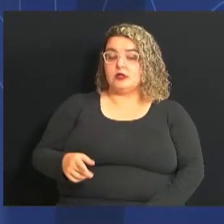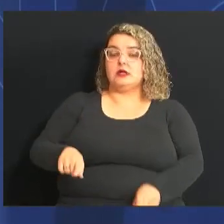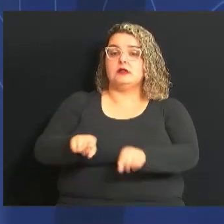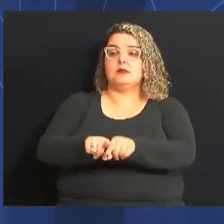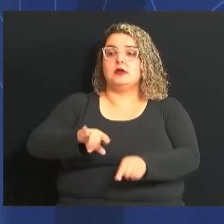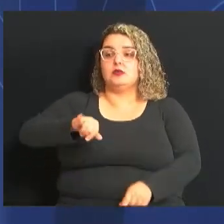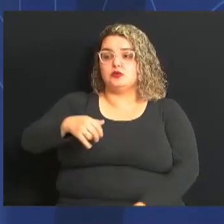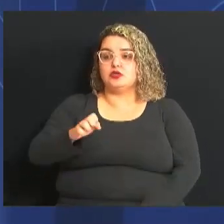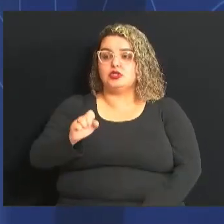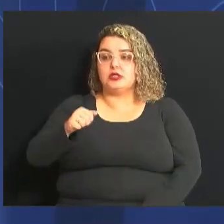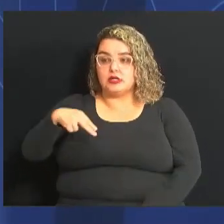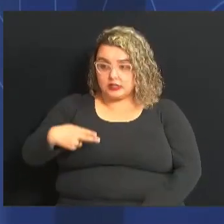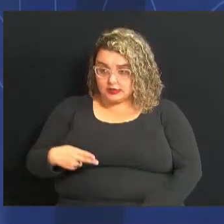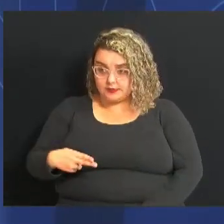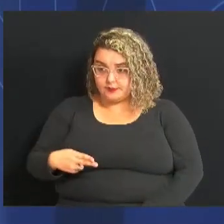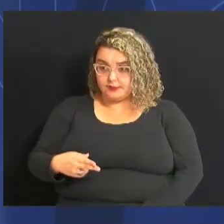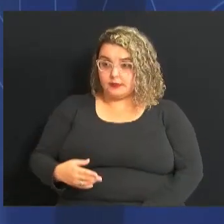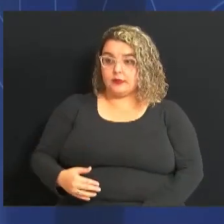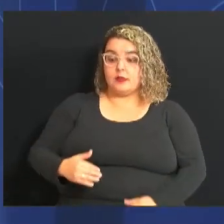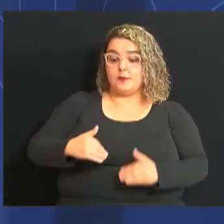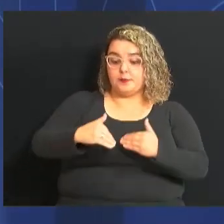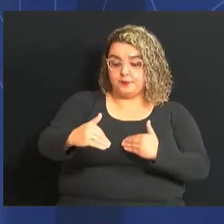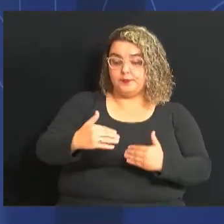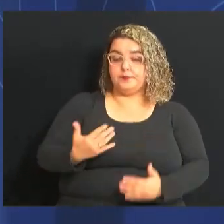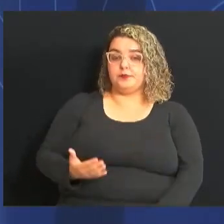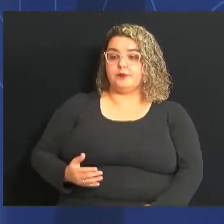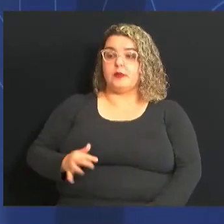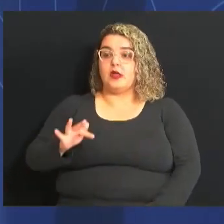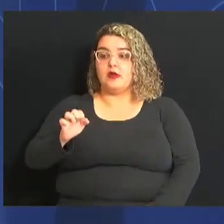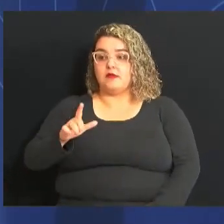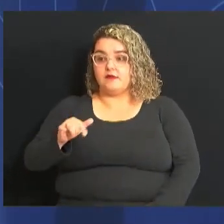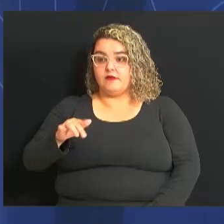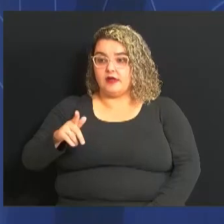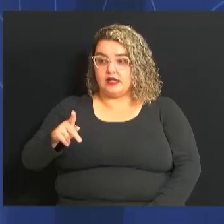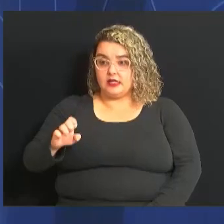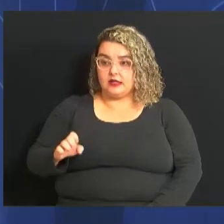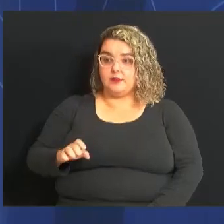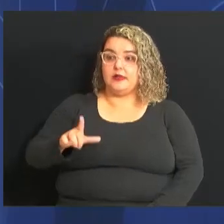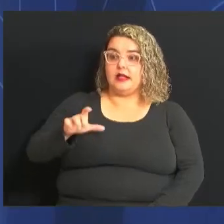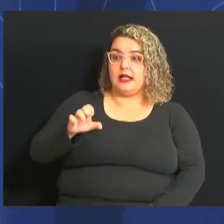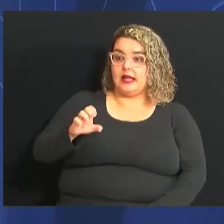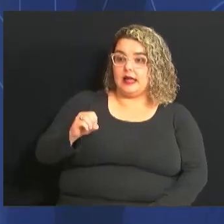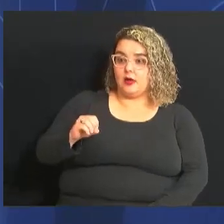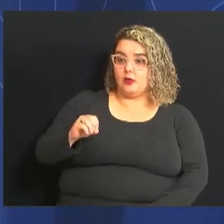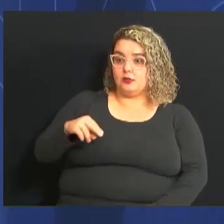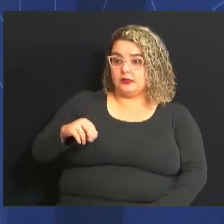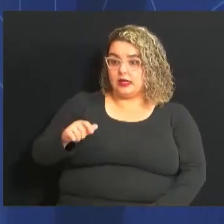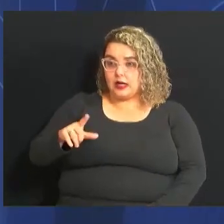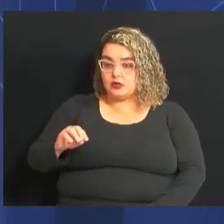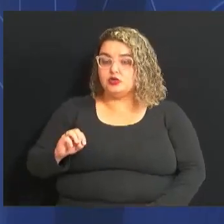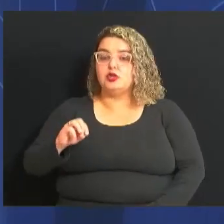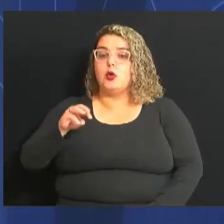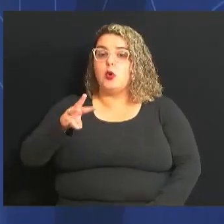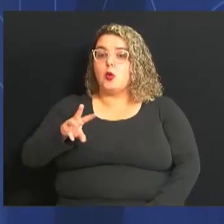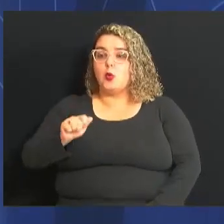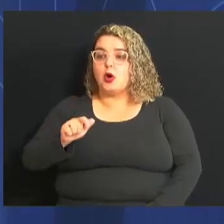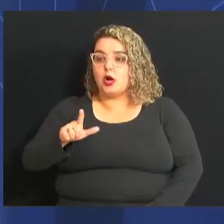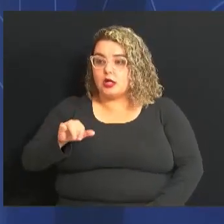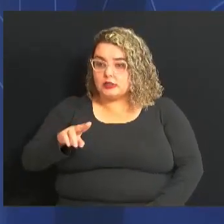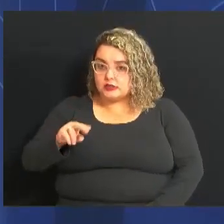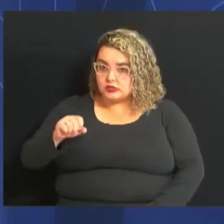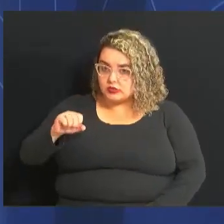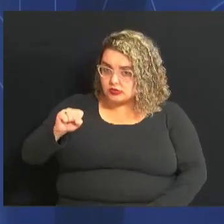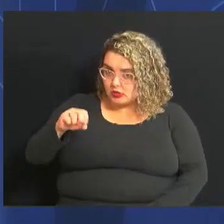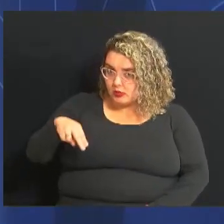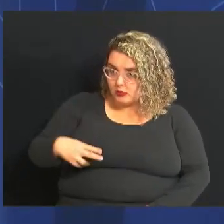lateral esquerda. Meio campo da Ponte deve ser de Felipe Amaral, Leonaldi, o Olisson e o Vitinho como meia, e